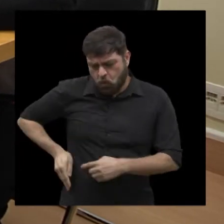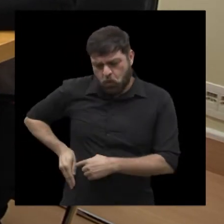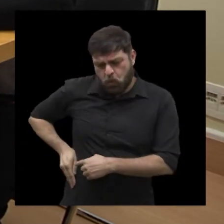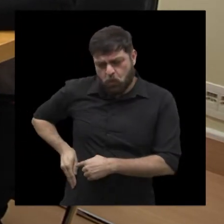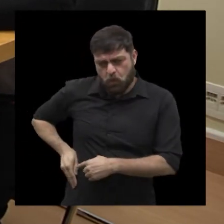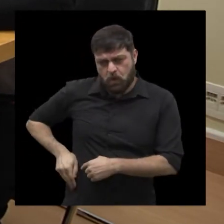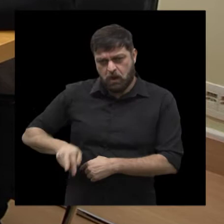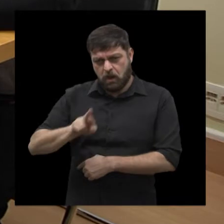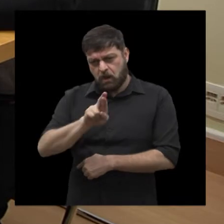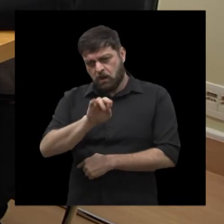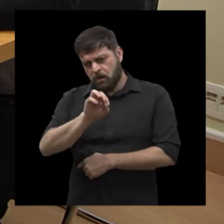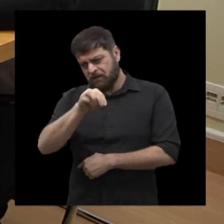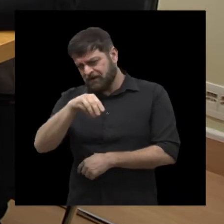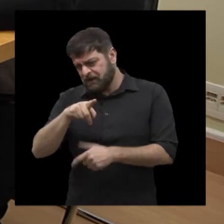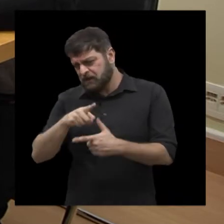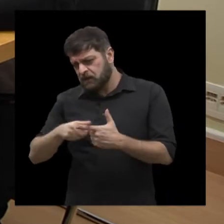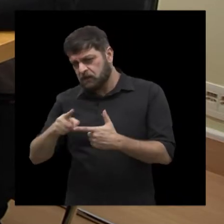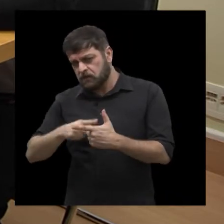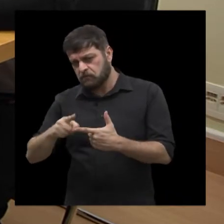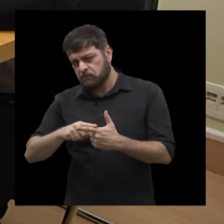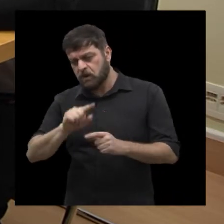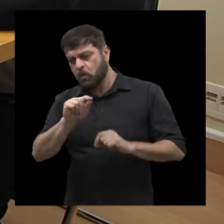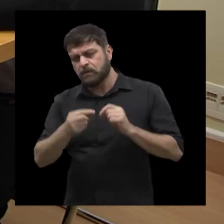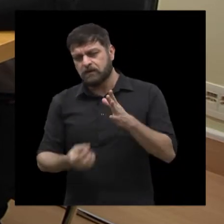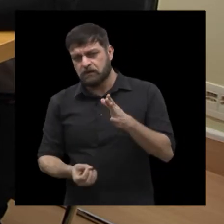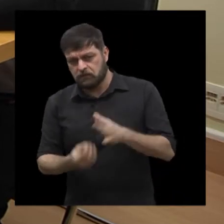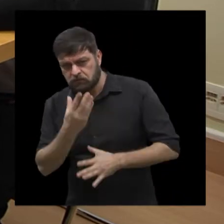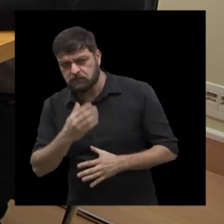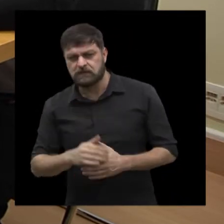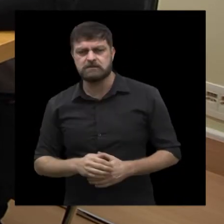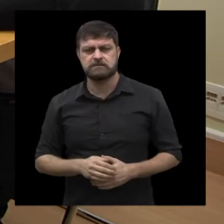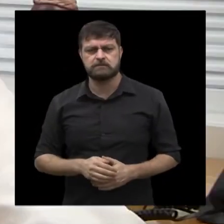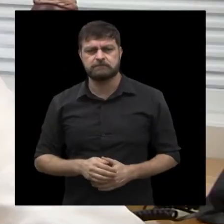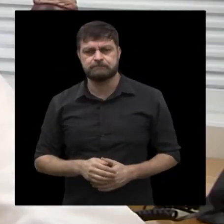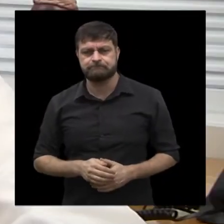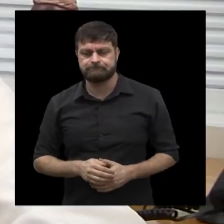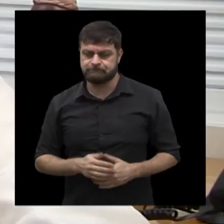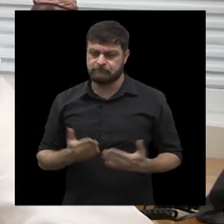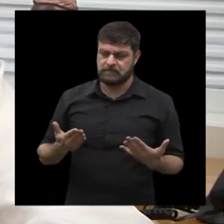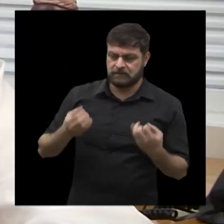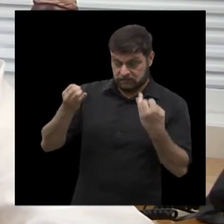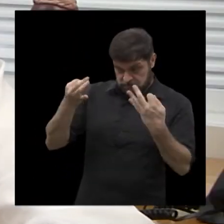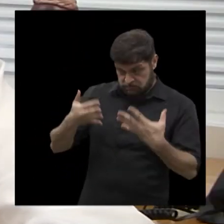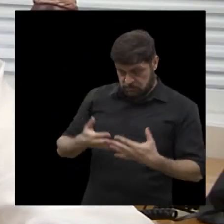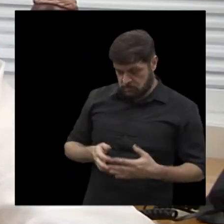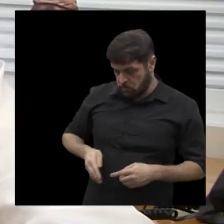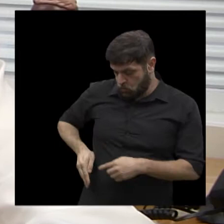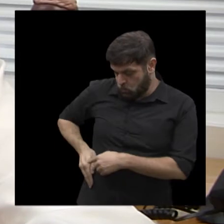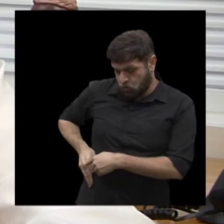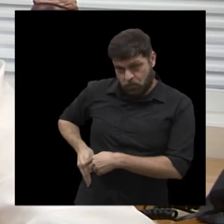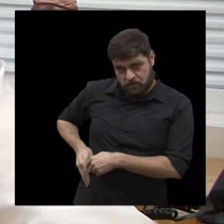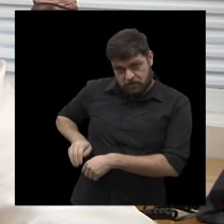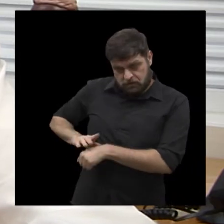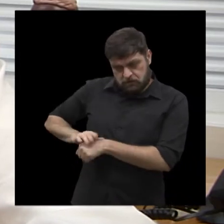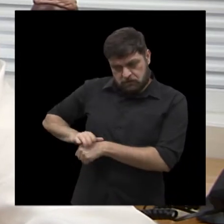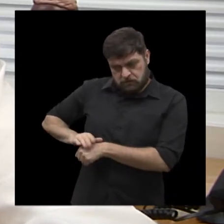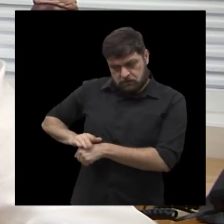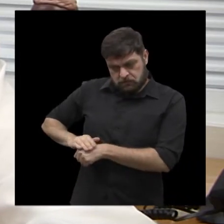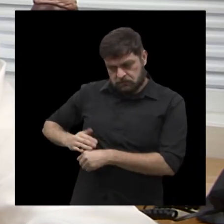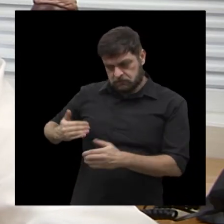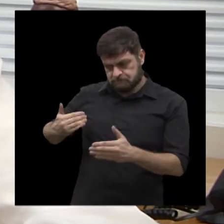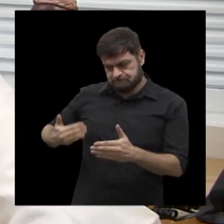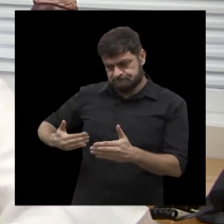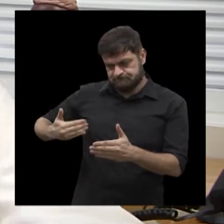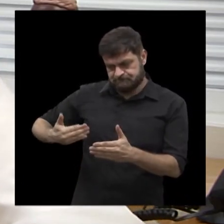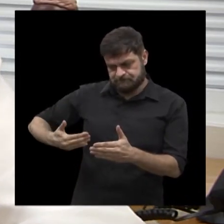rim esse problema, né? É o que? Não, é o seguinte, é que eu falei, a doença renal ela vai se estabelecendo,